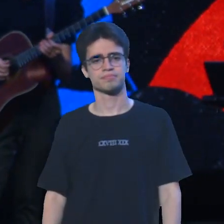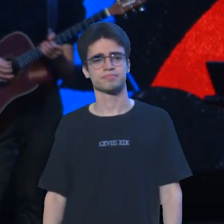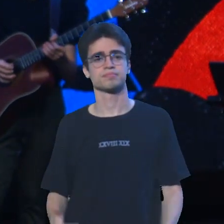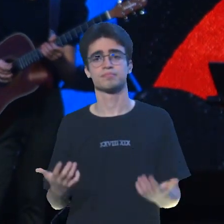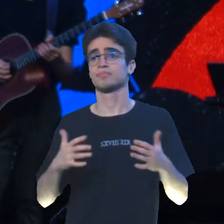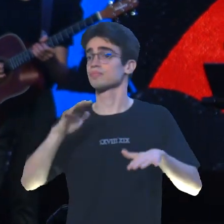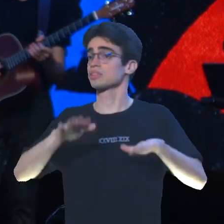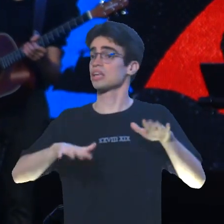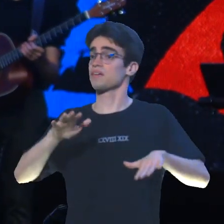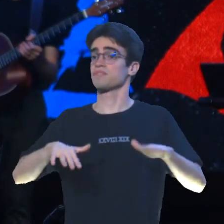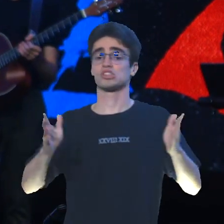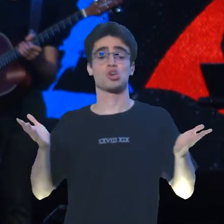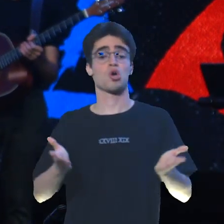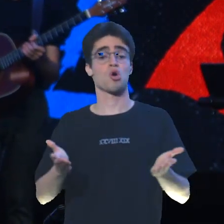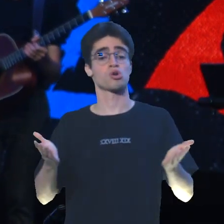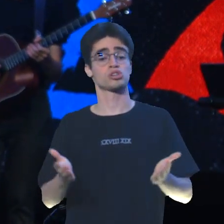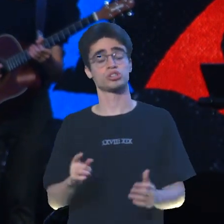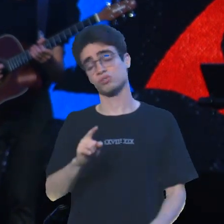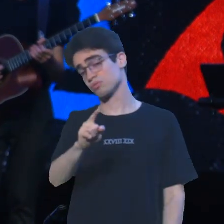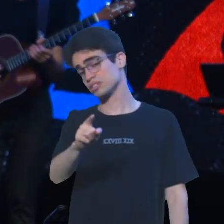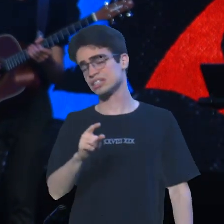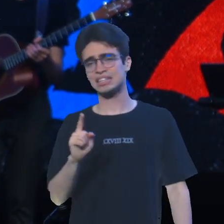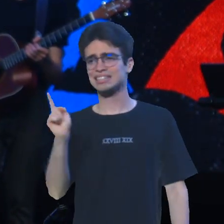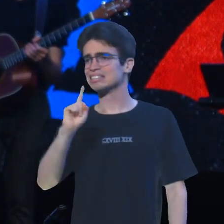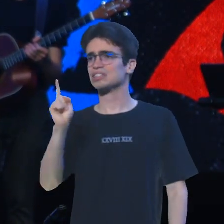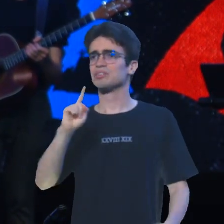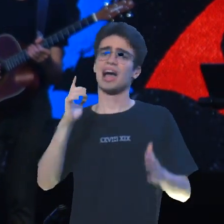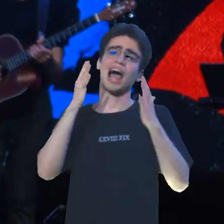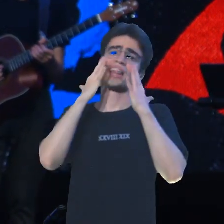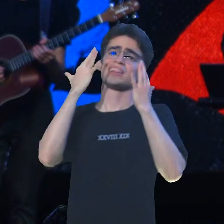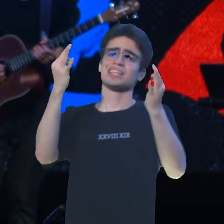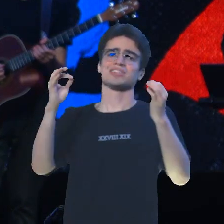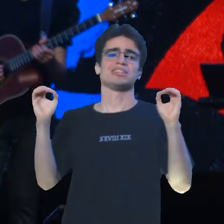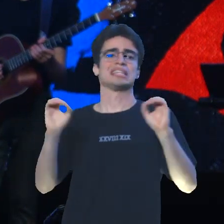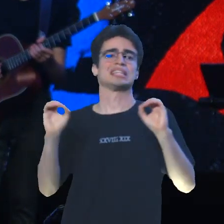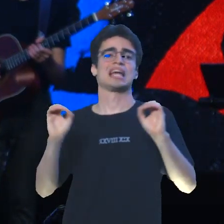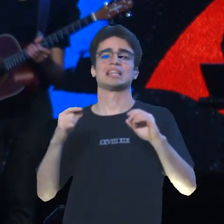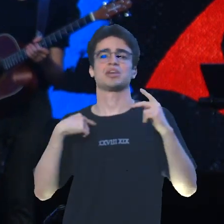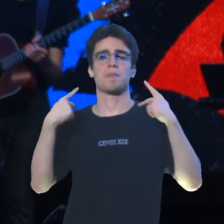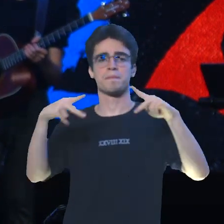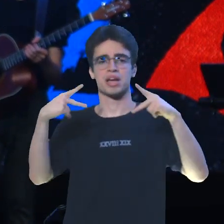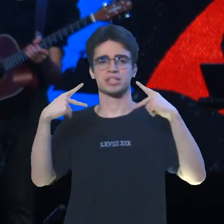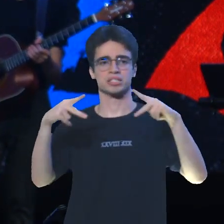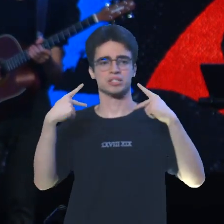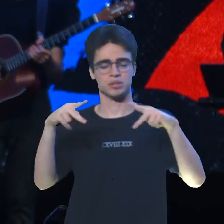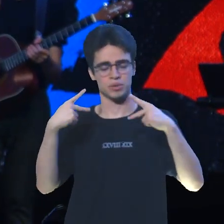Talvez você hoje nem prestou atenção no que eu falei aqui.